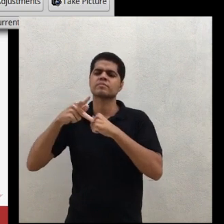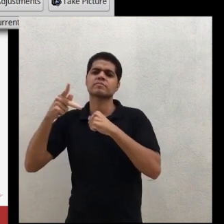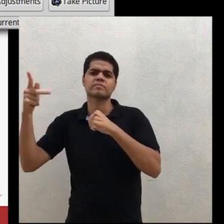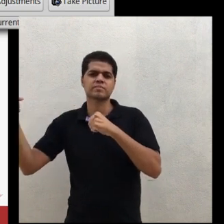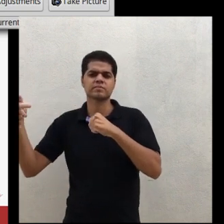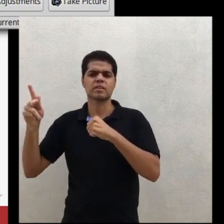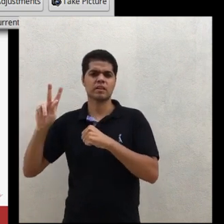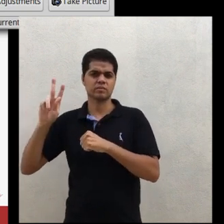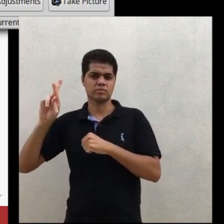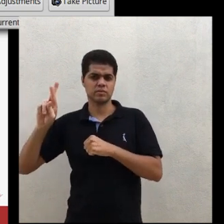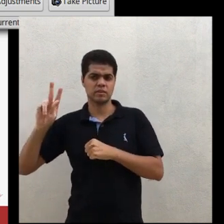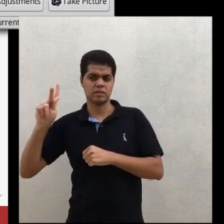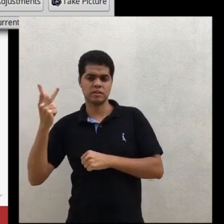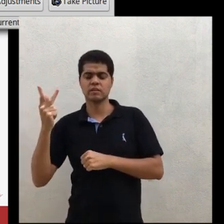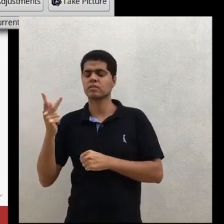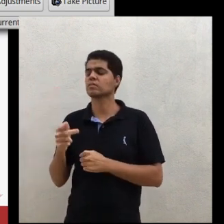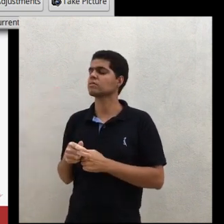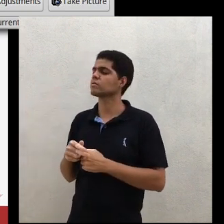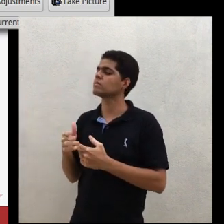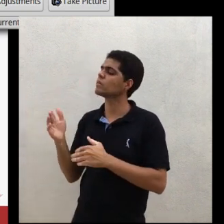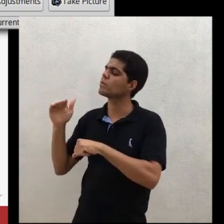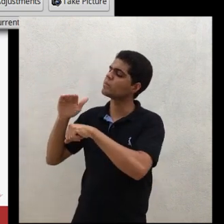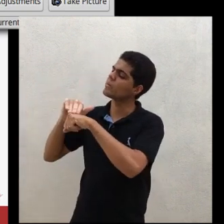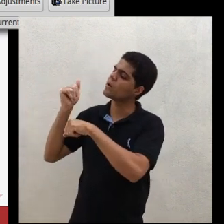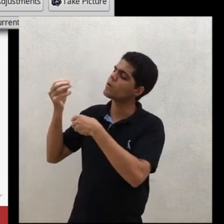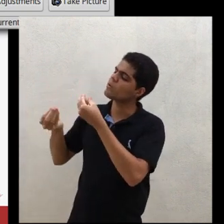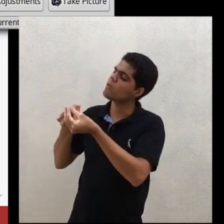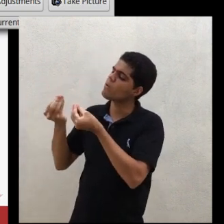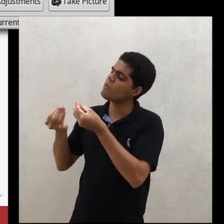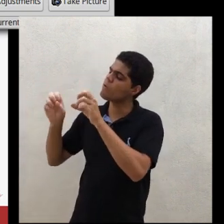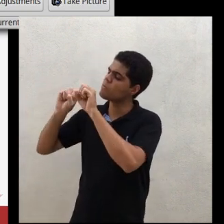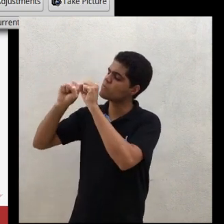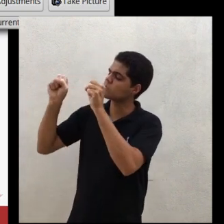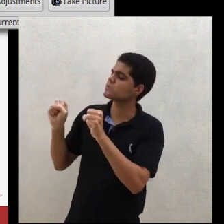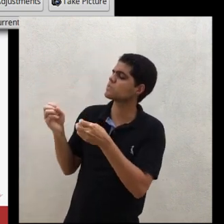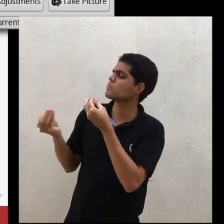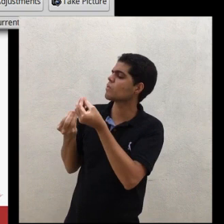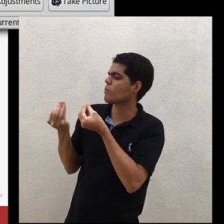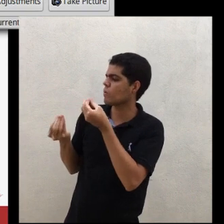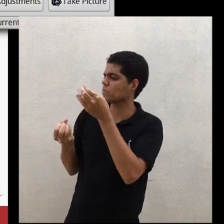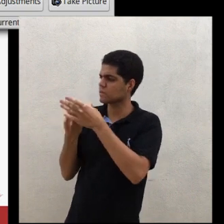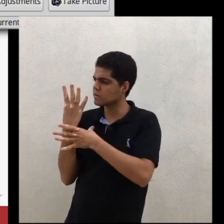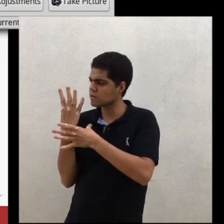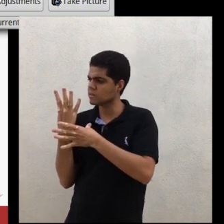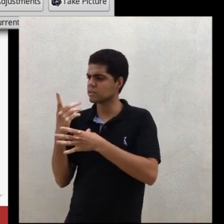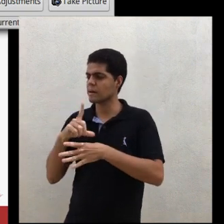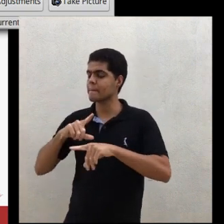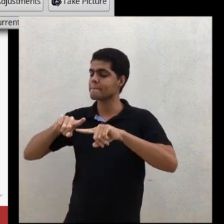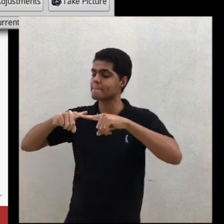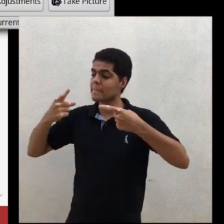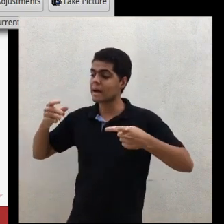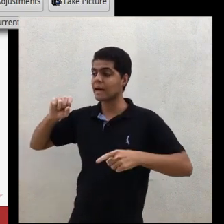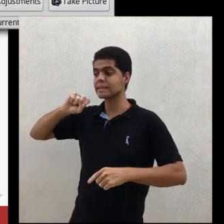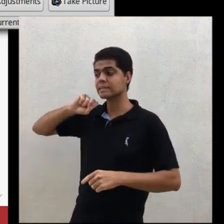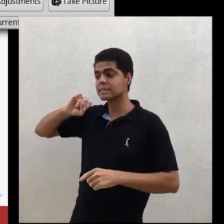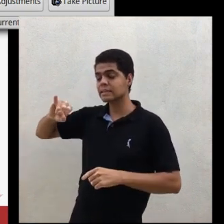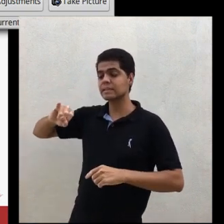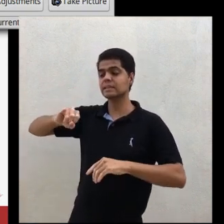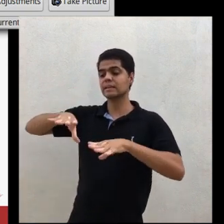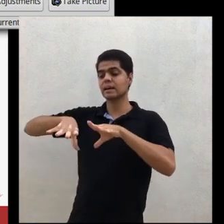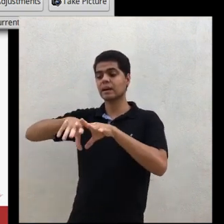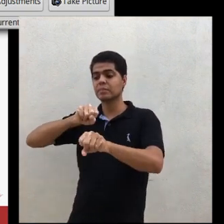faço. Mas o que acontece se a capacitação for fraca e a experiência é